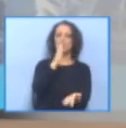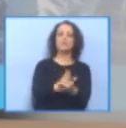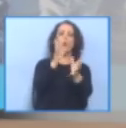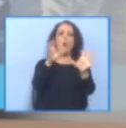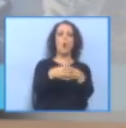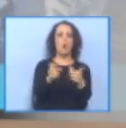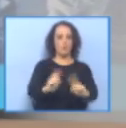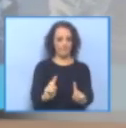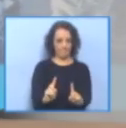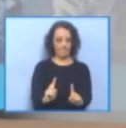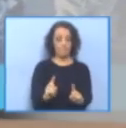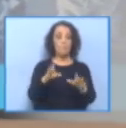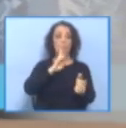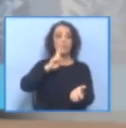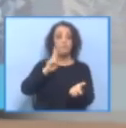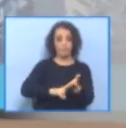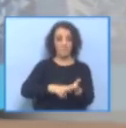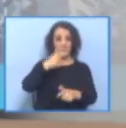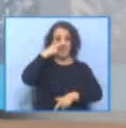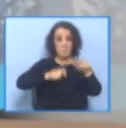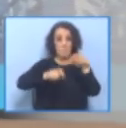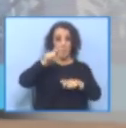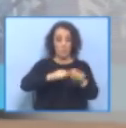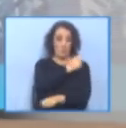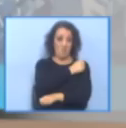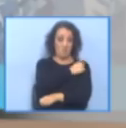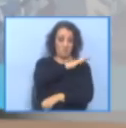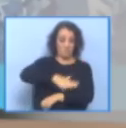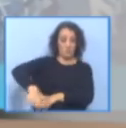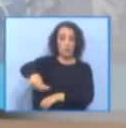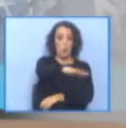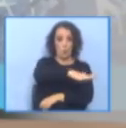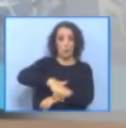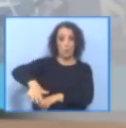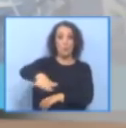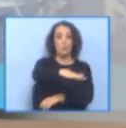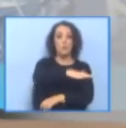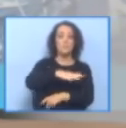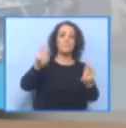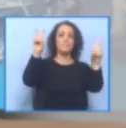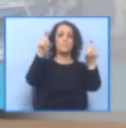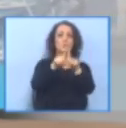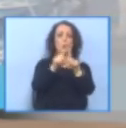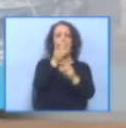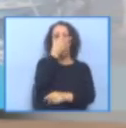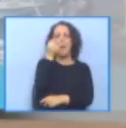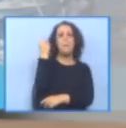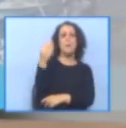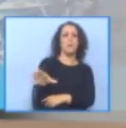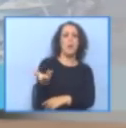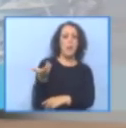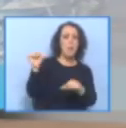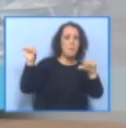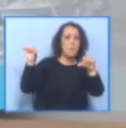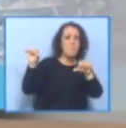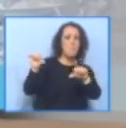o que acontece é que as populações destas zonas estão, digamos, abandonadas e cada vez mais abandonadas. Cada